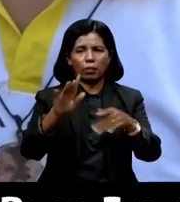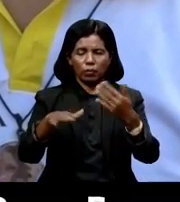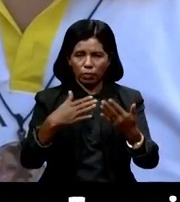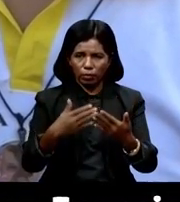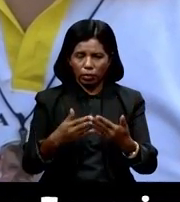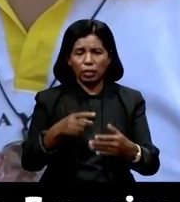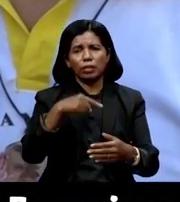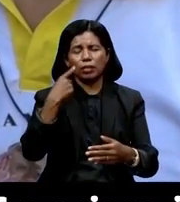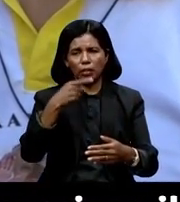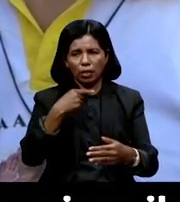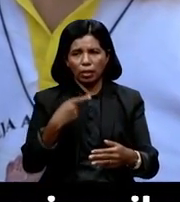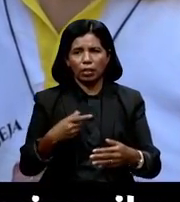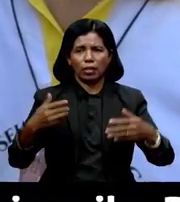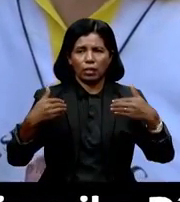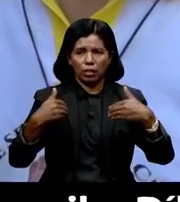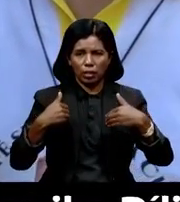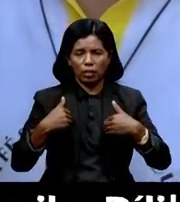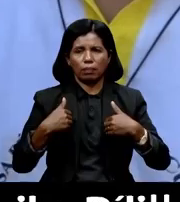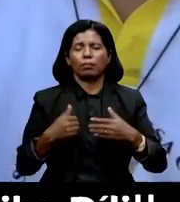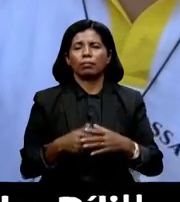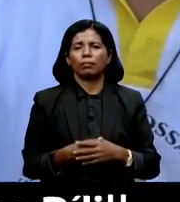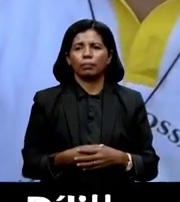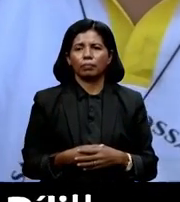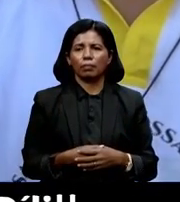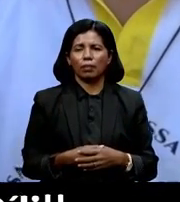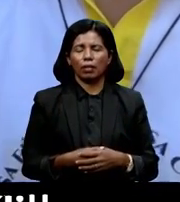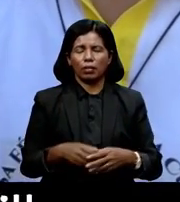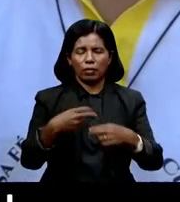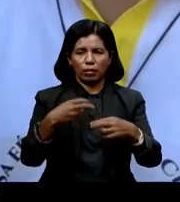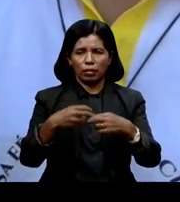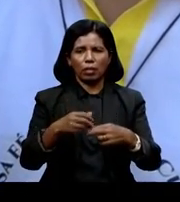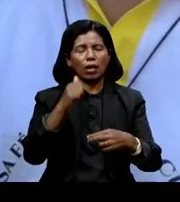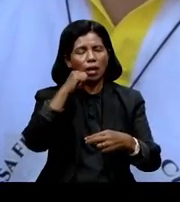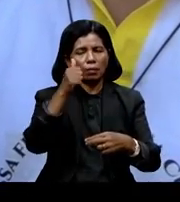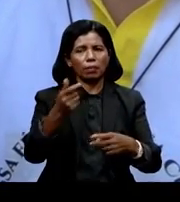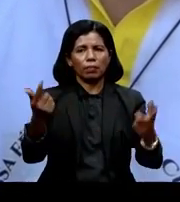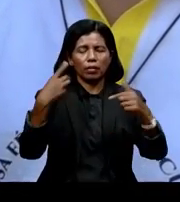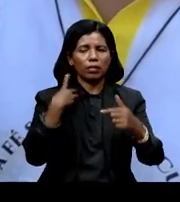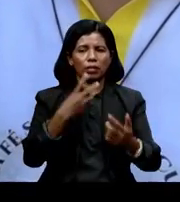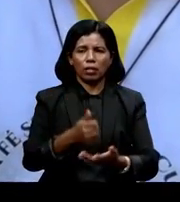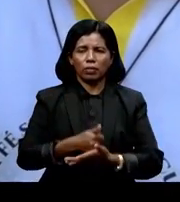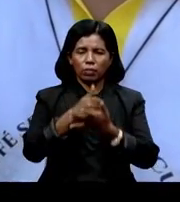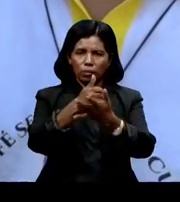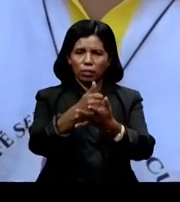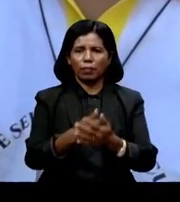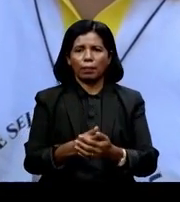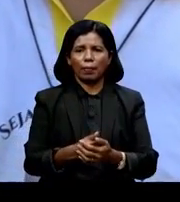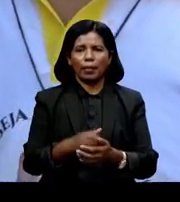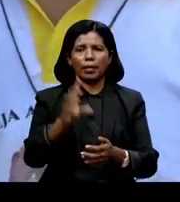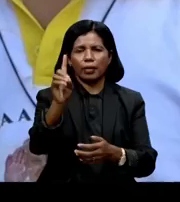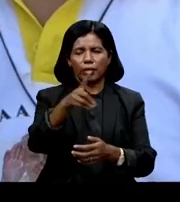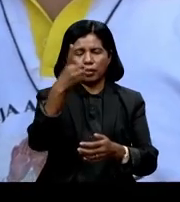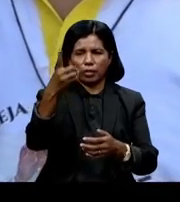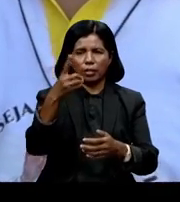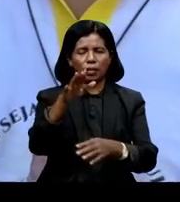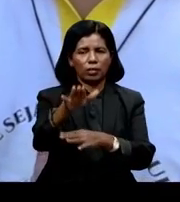se maxei iha o obstáculo ruma para abang bele viagem ita se facilita pelo menos da der date